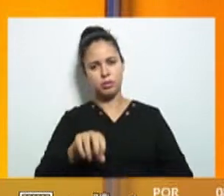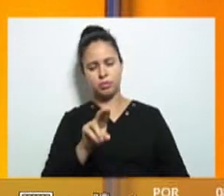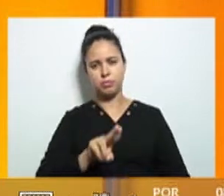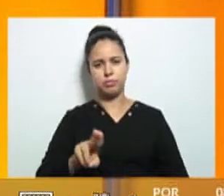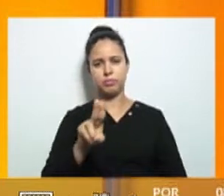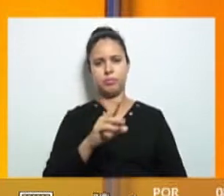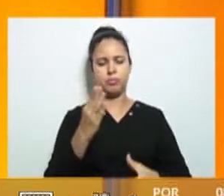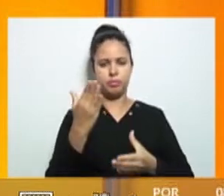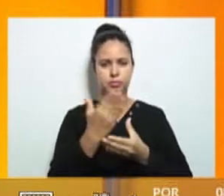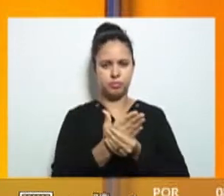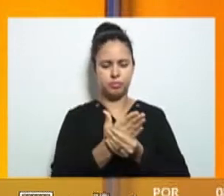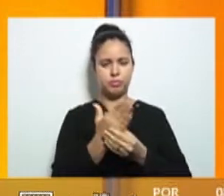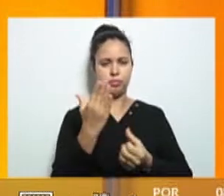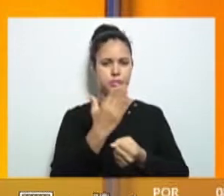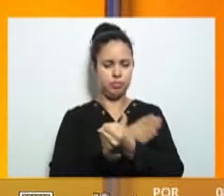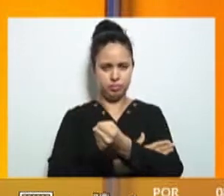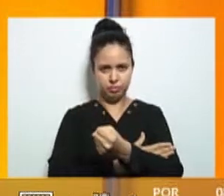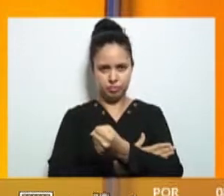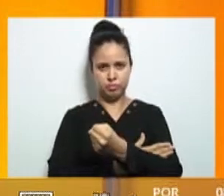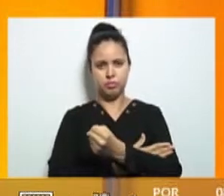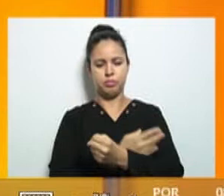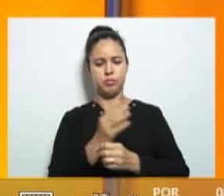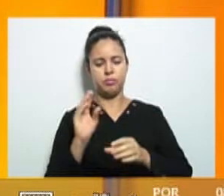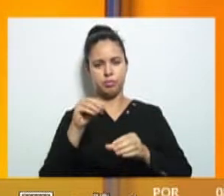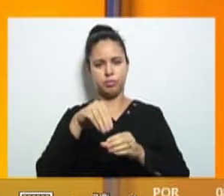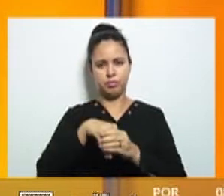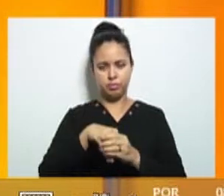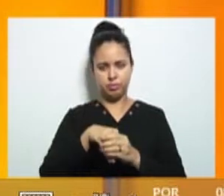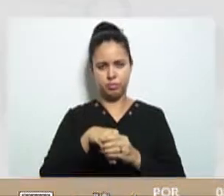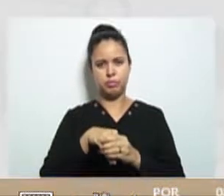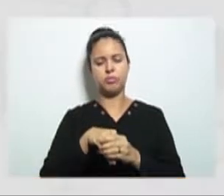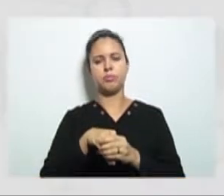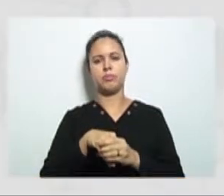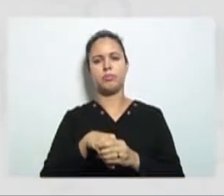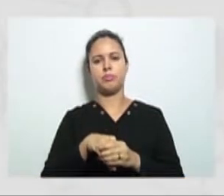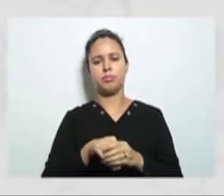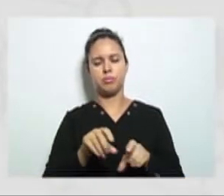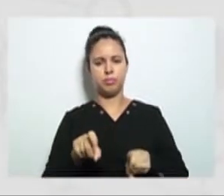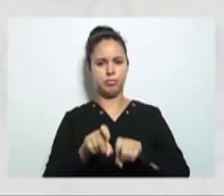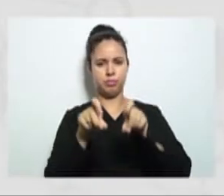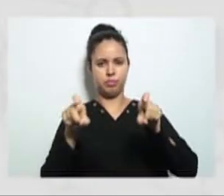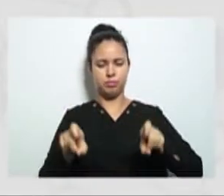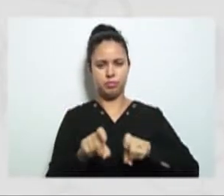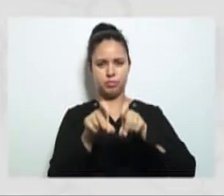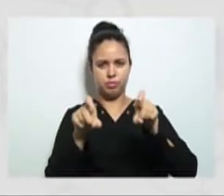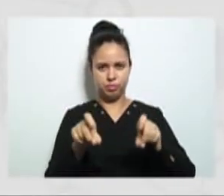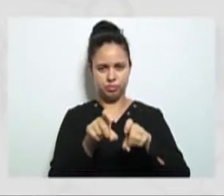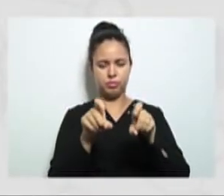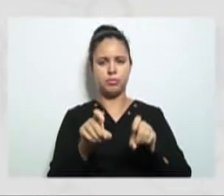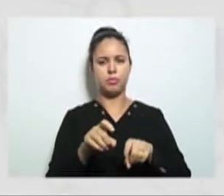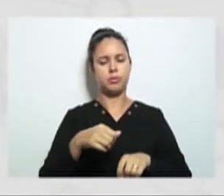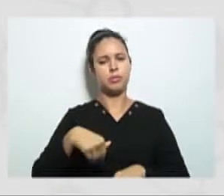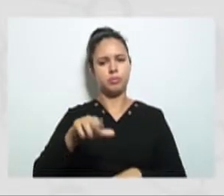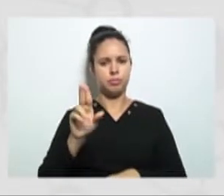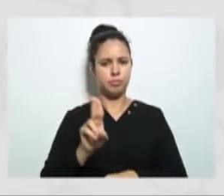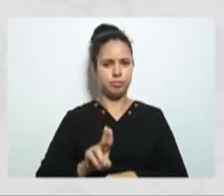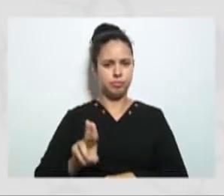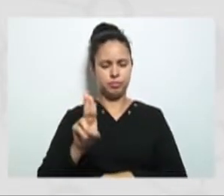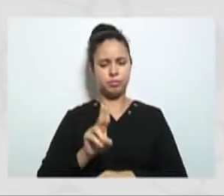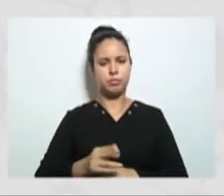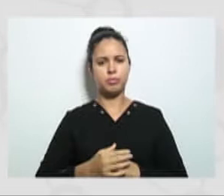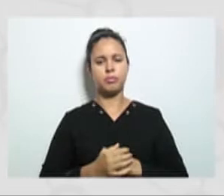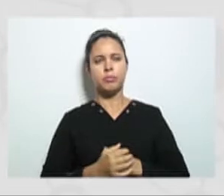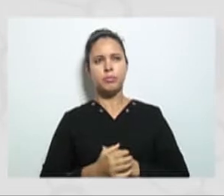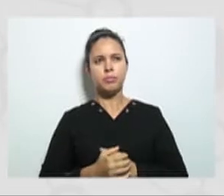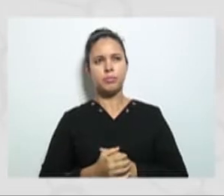arquivos e dados dentro de um sistema operacional, tá bom, gente? Que é o que a gente mais utiliza no Windows, beleza?